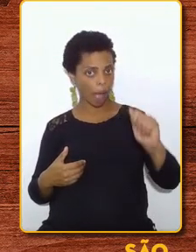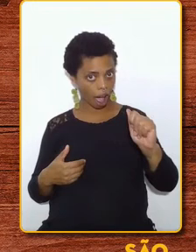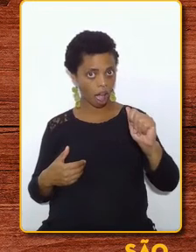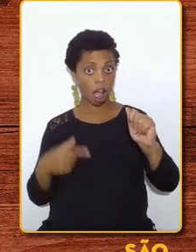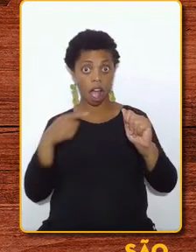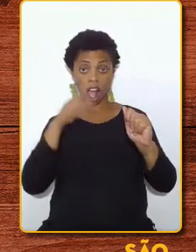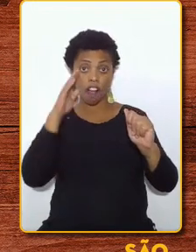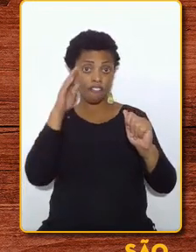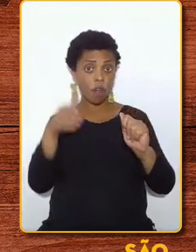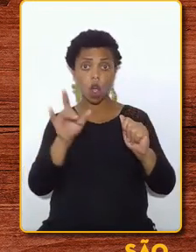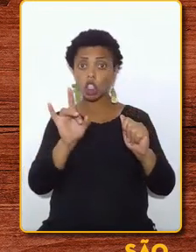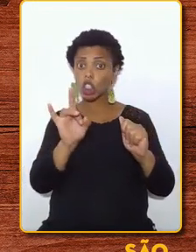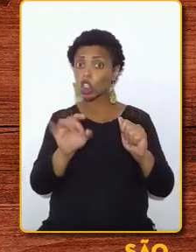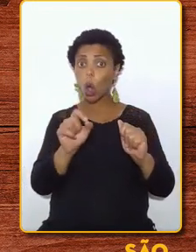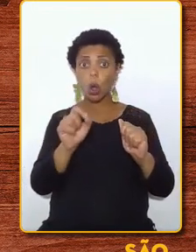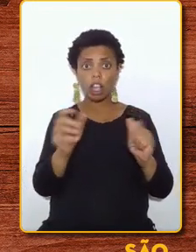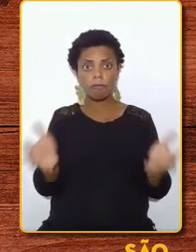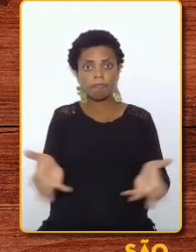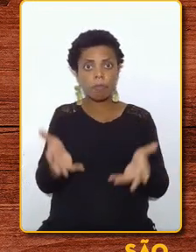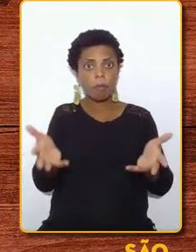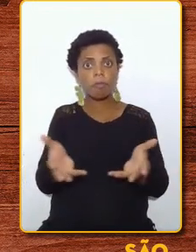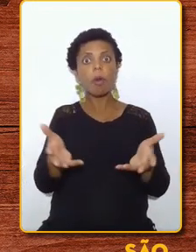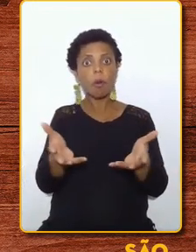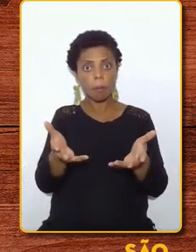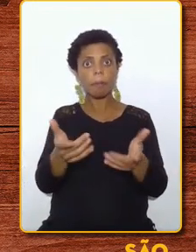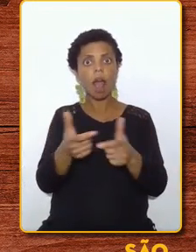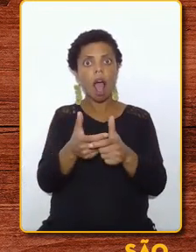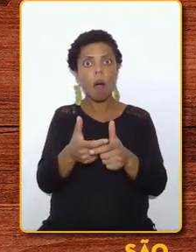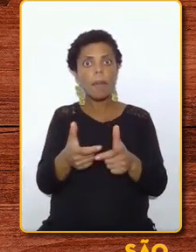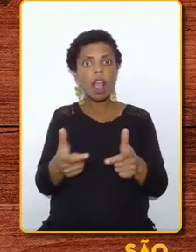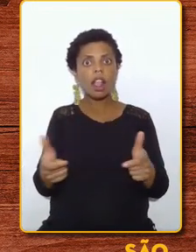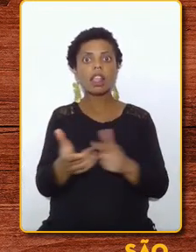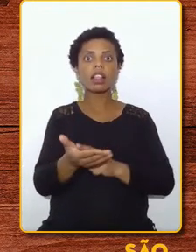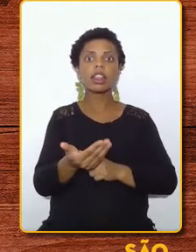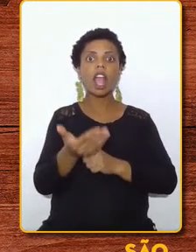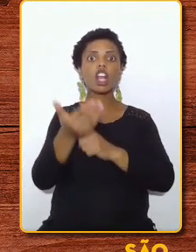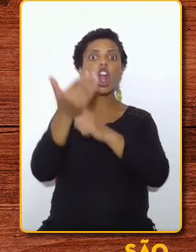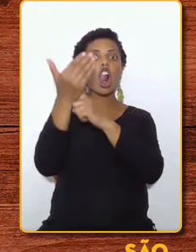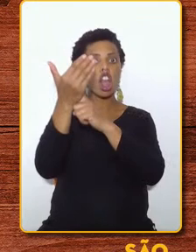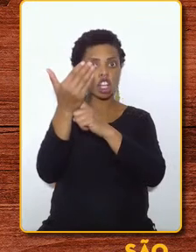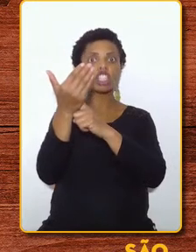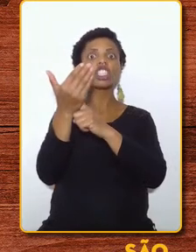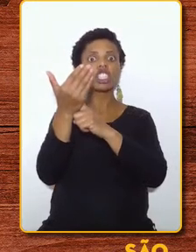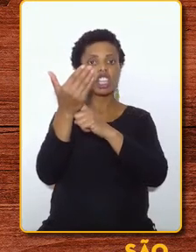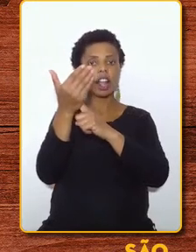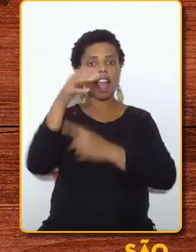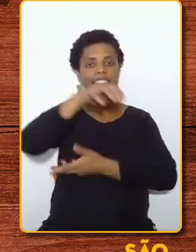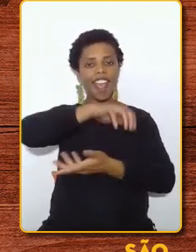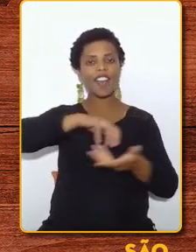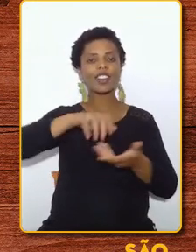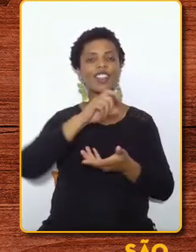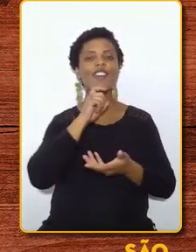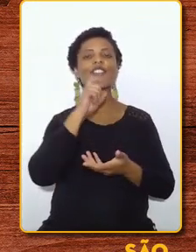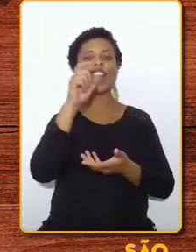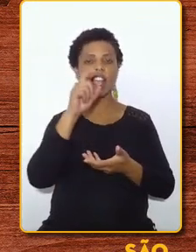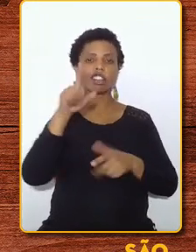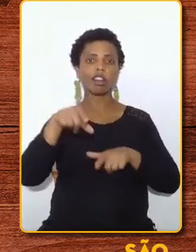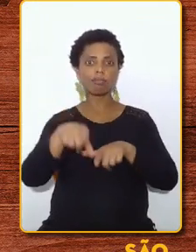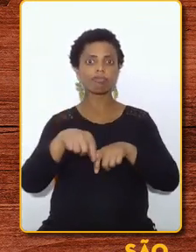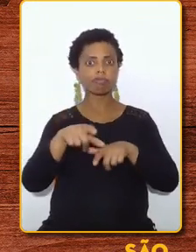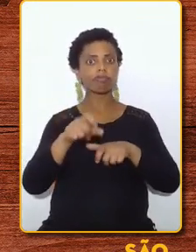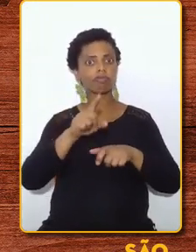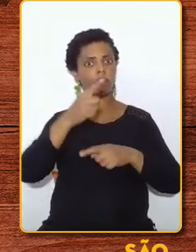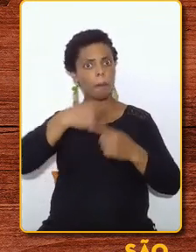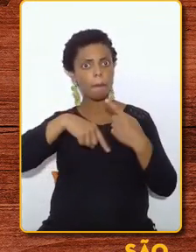dessa expansão das tecnologias da Revolução Verde, baseada na mecanização e